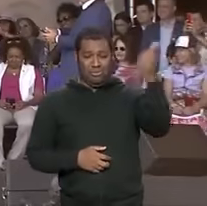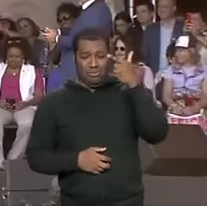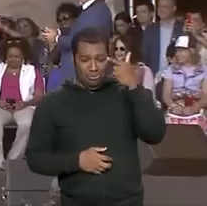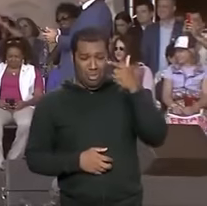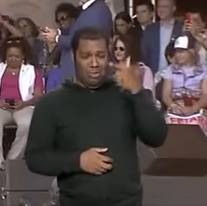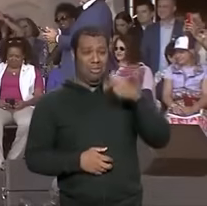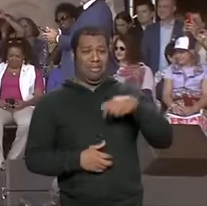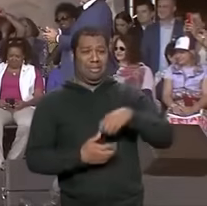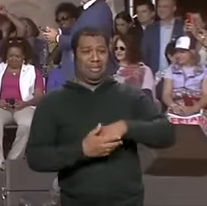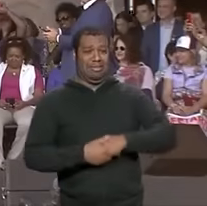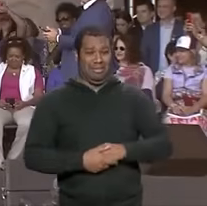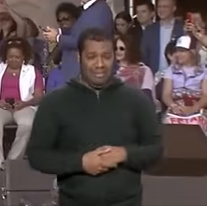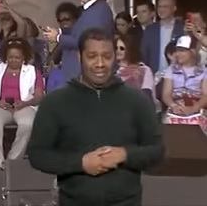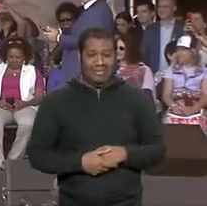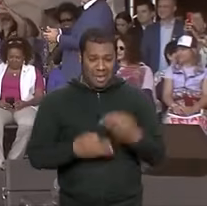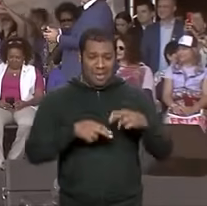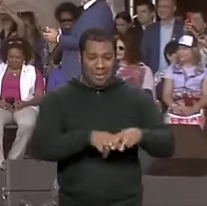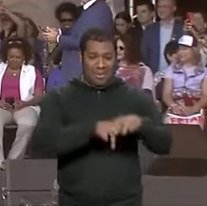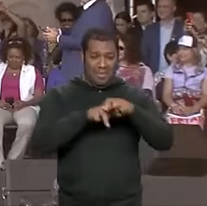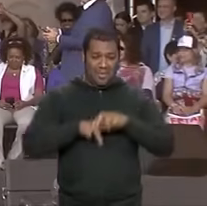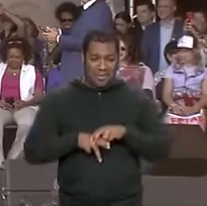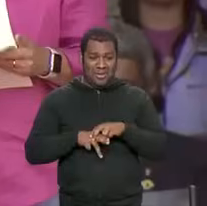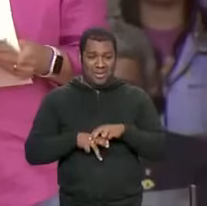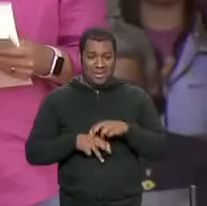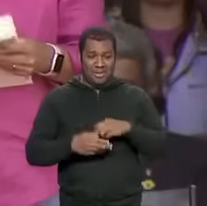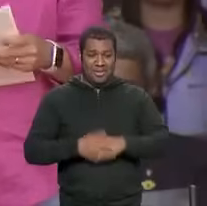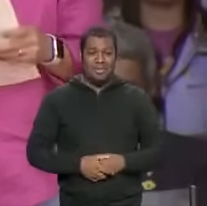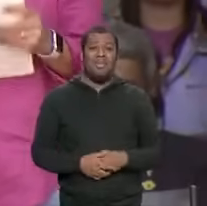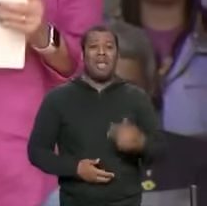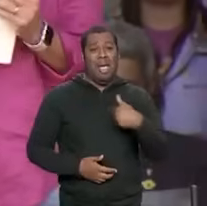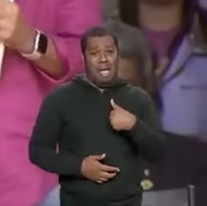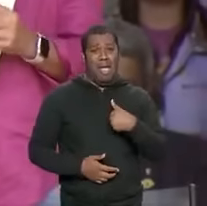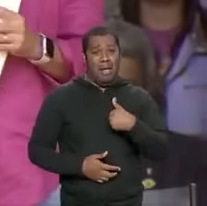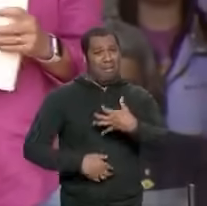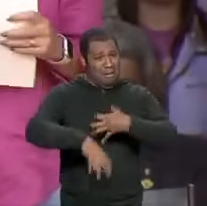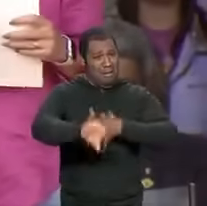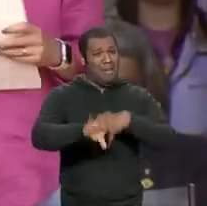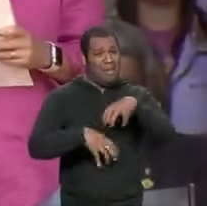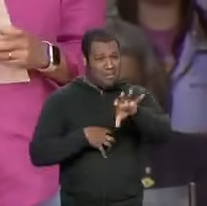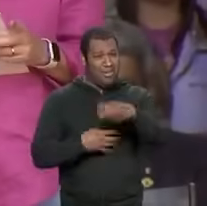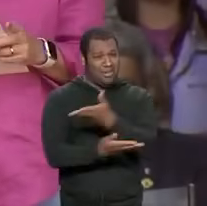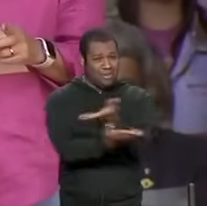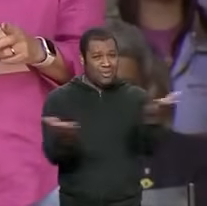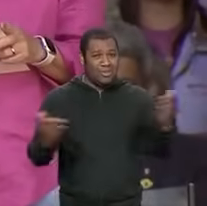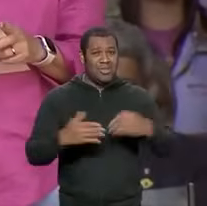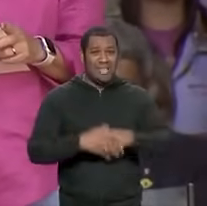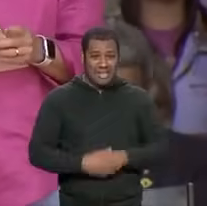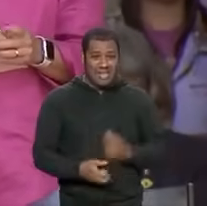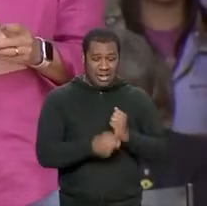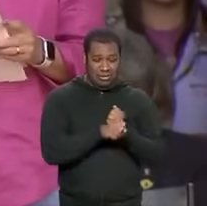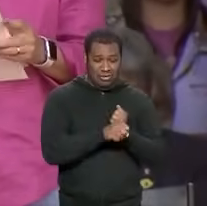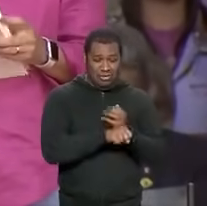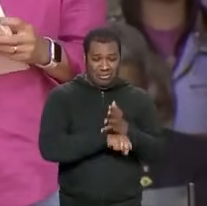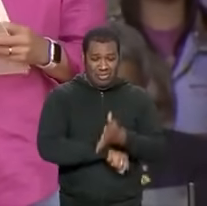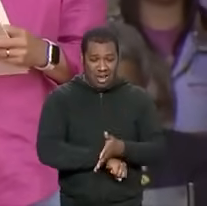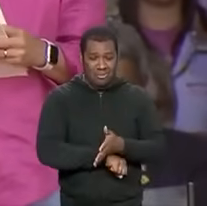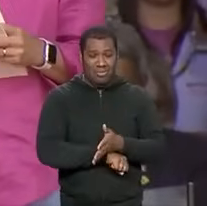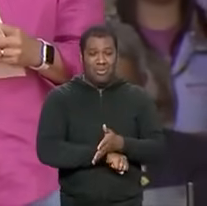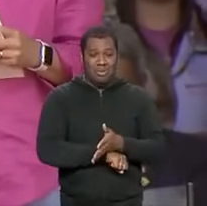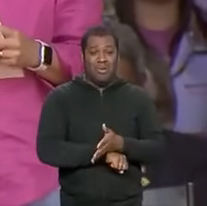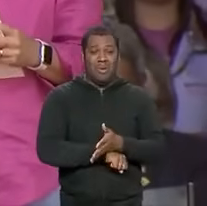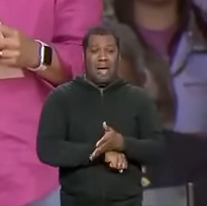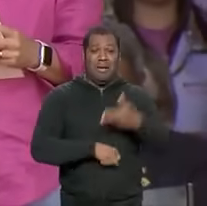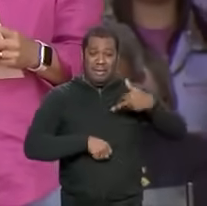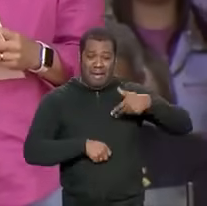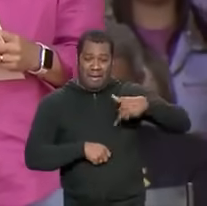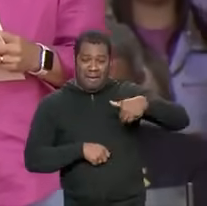no rosto por isso eu tô com dó de vocês que estão desde a madrugada andando